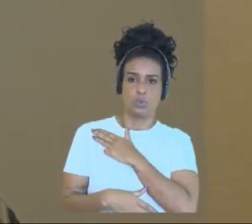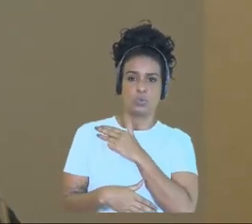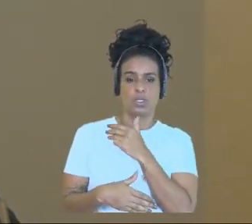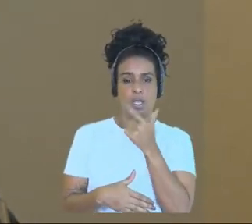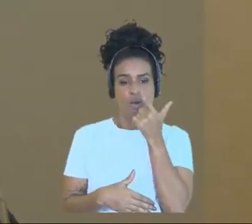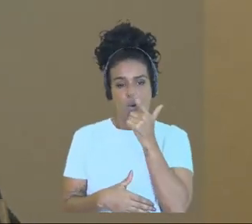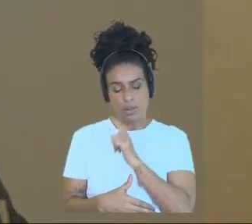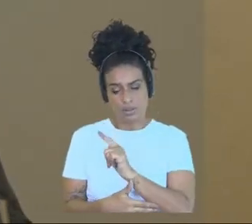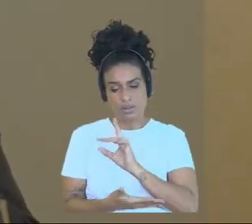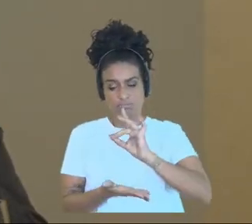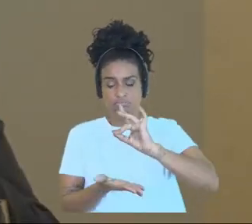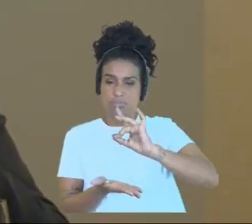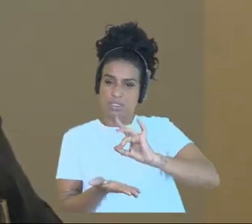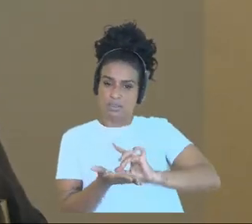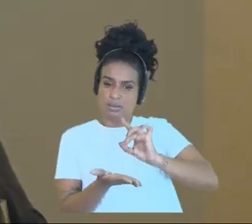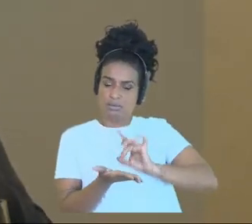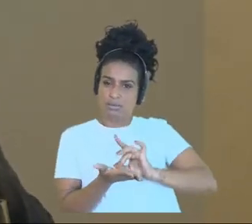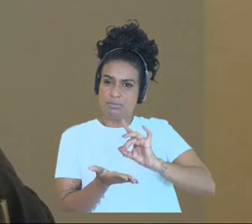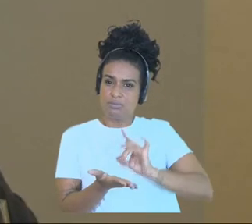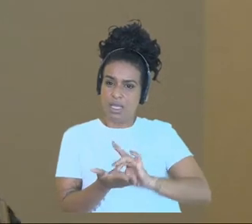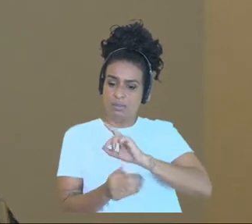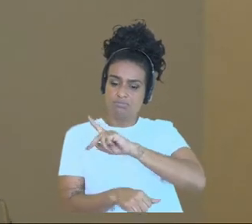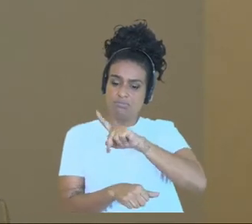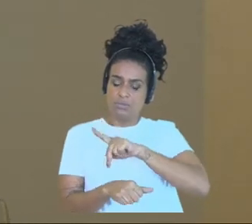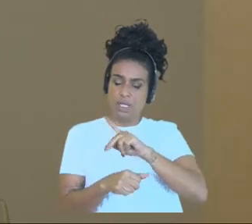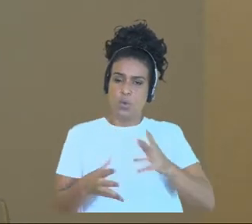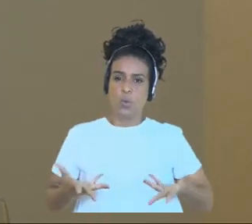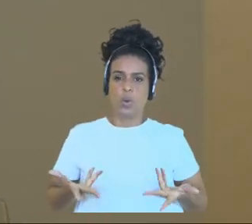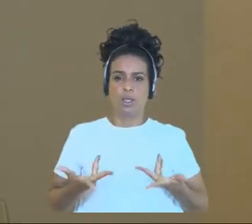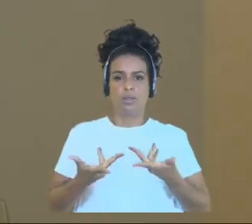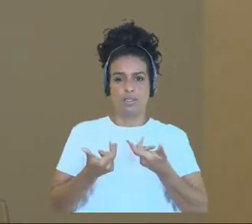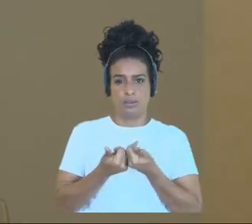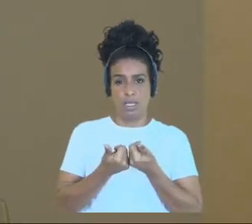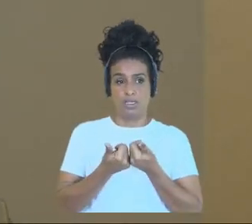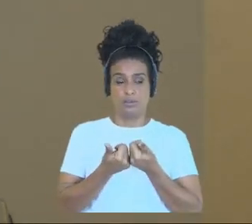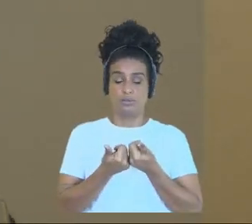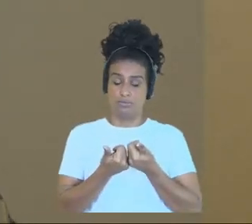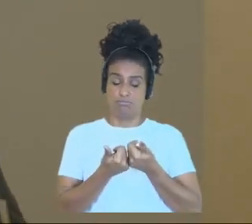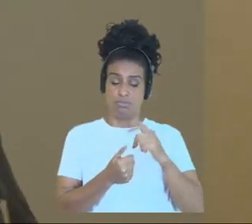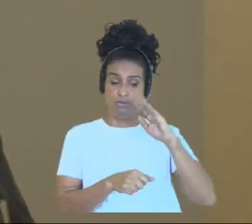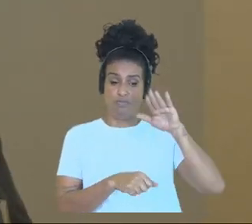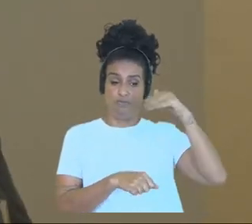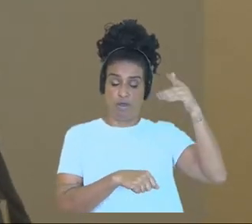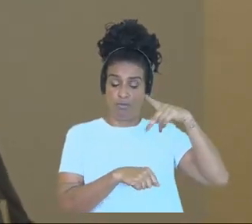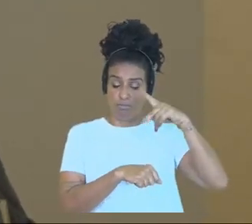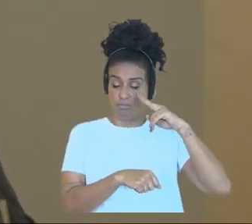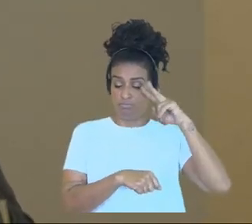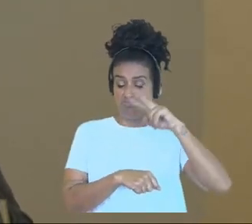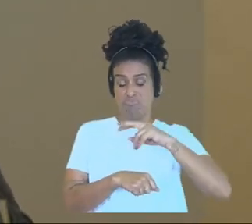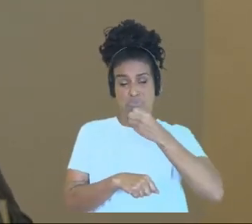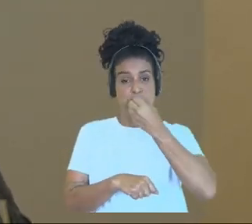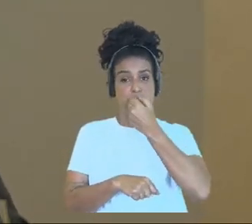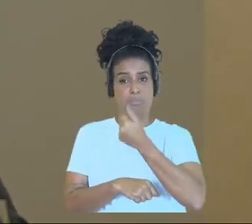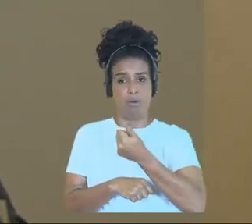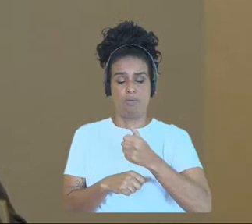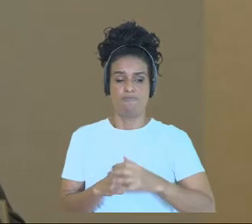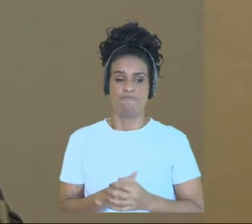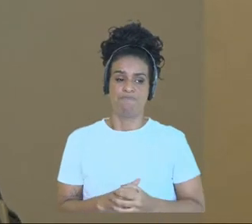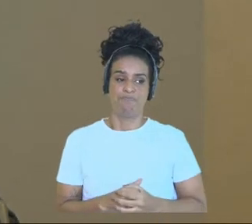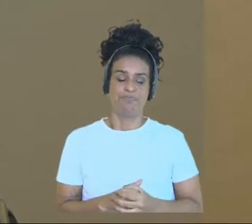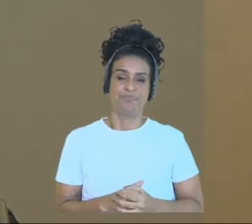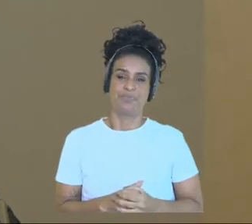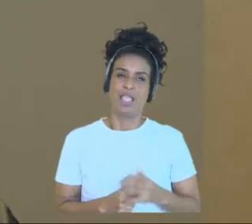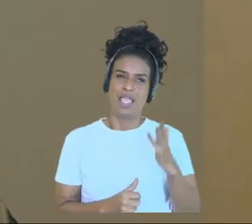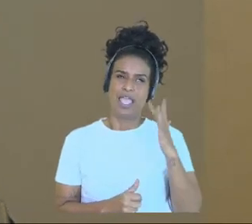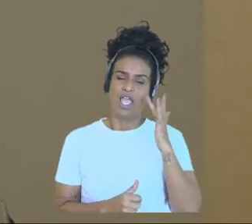a amealhar legitimidade internacional para fazer as suas coisas daqui para frente. E, por fim, eu acho que o Lula tem